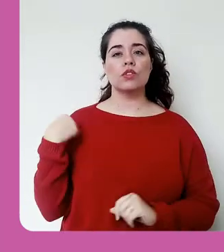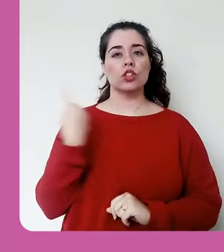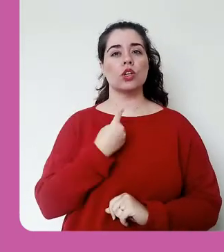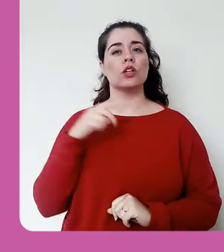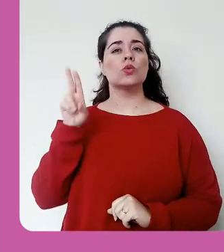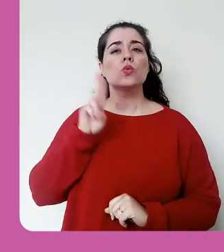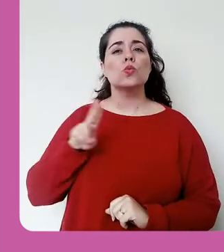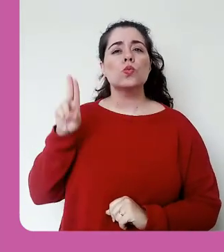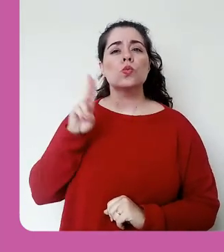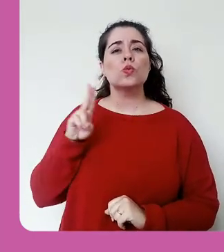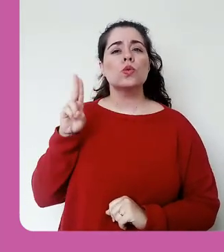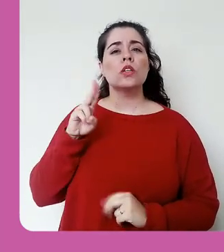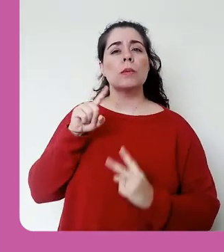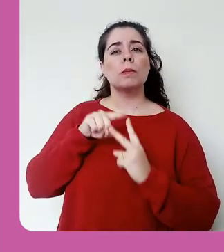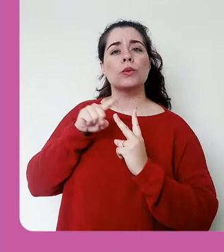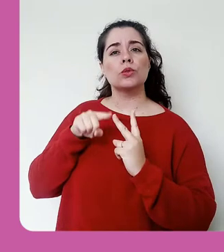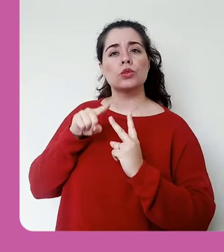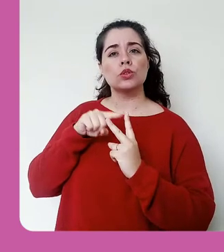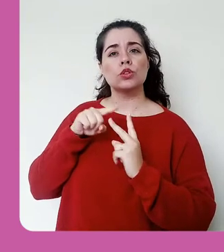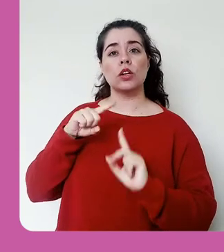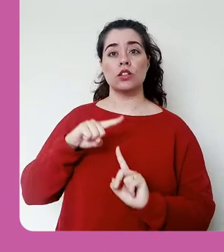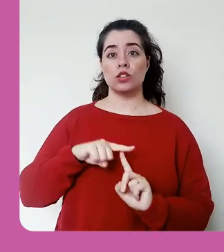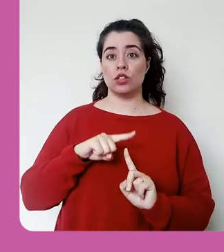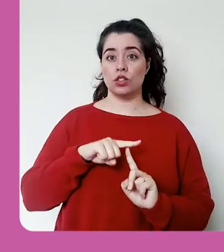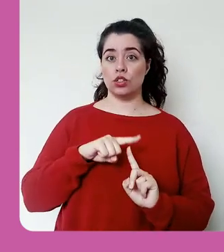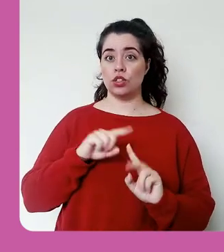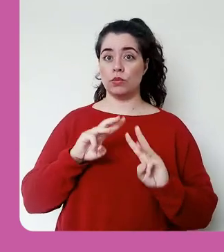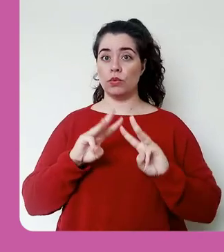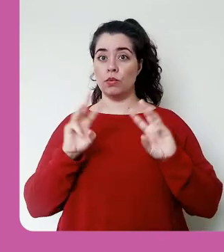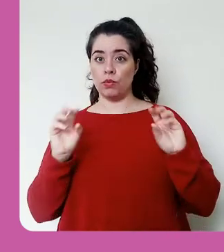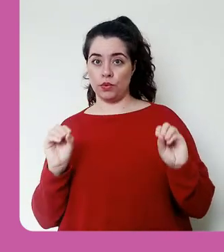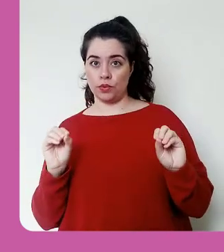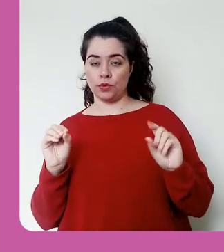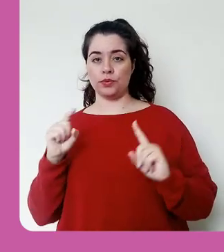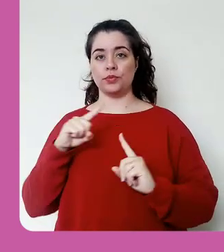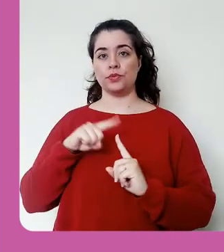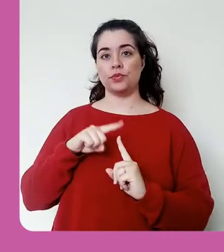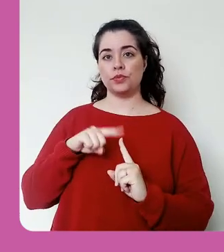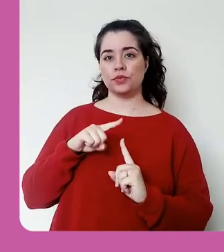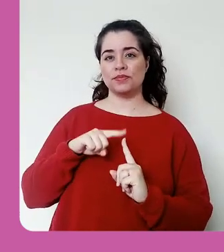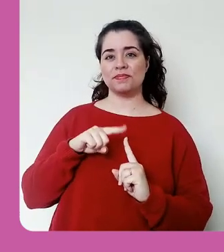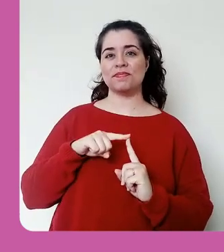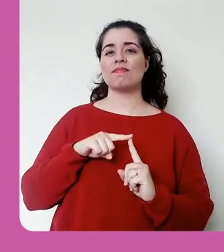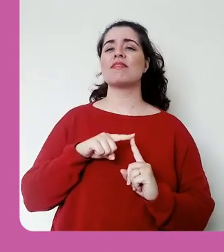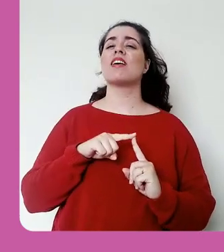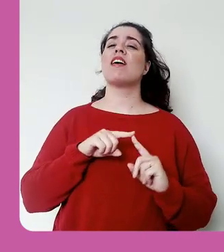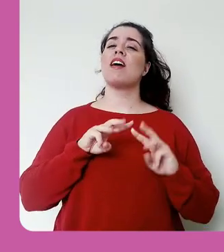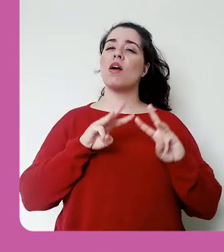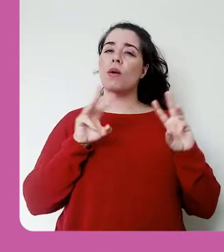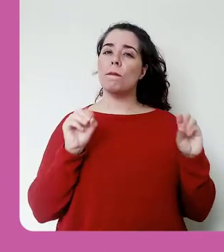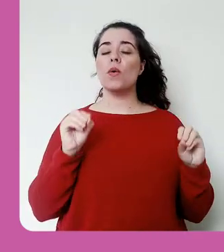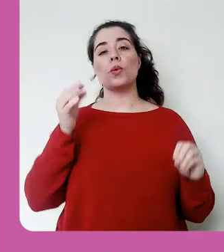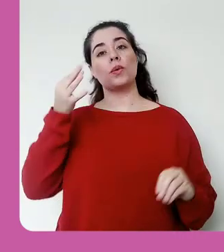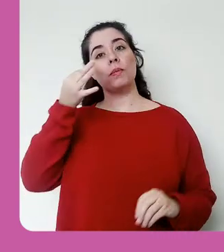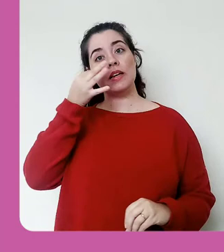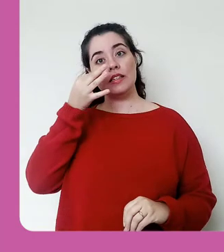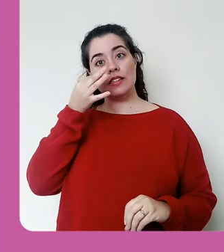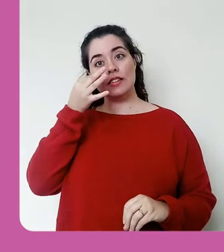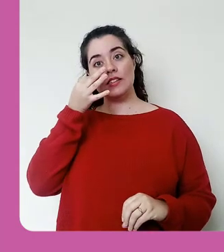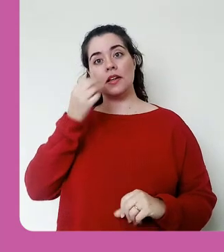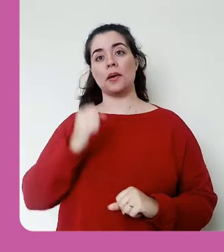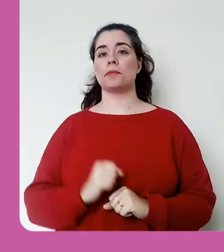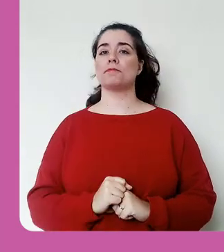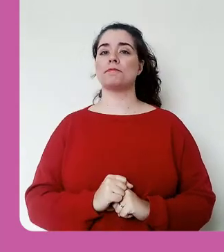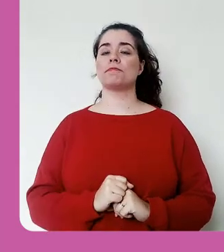que temos duas instalações desse ambiente. Temos o Moodle que eu chamo de Moodle presencial, que é